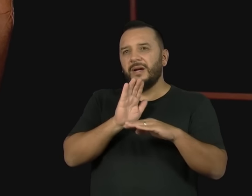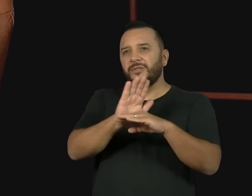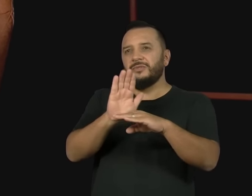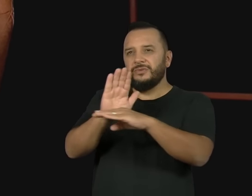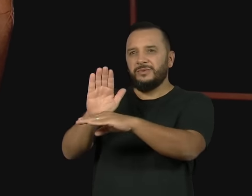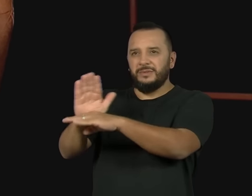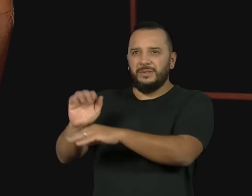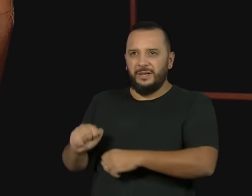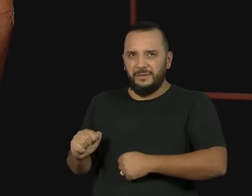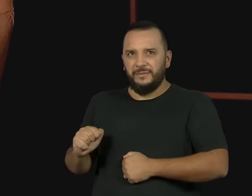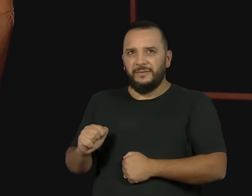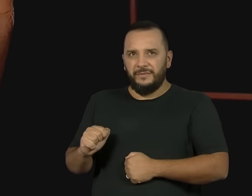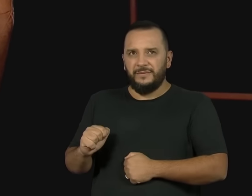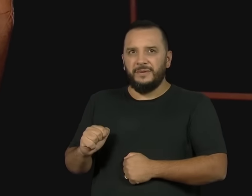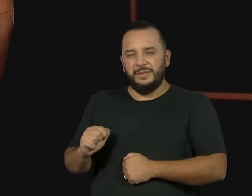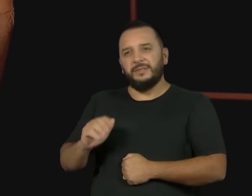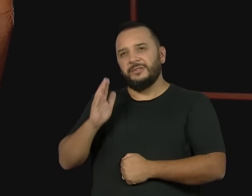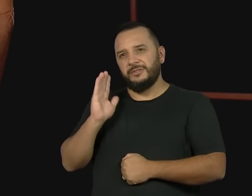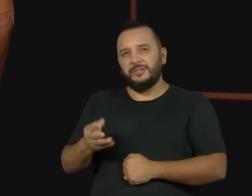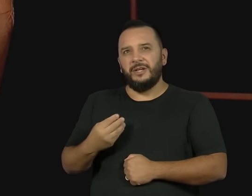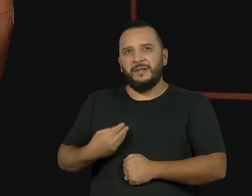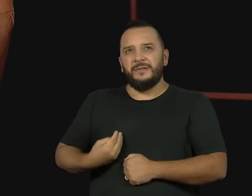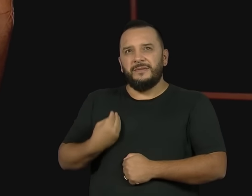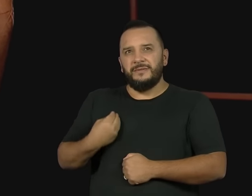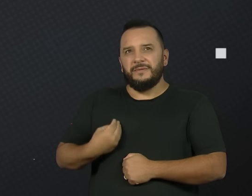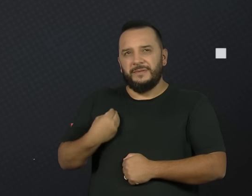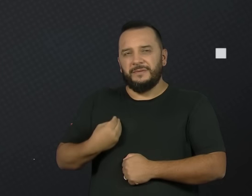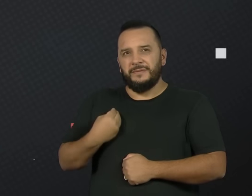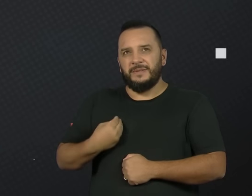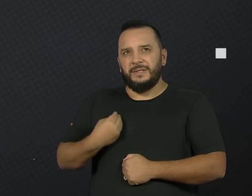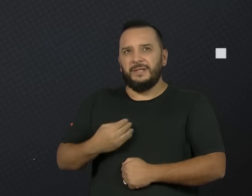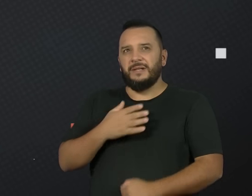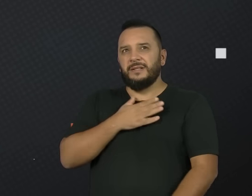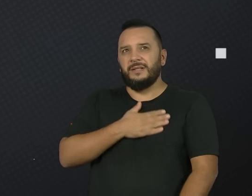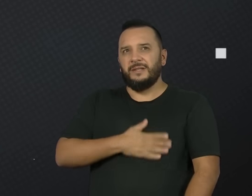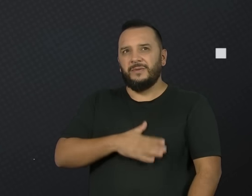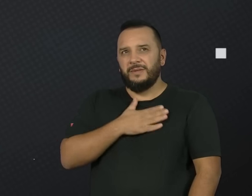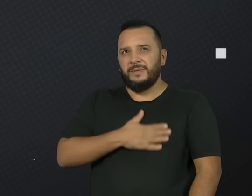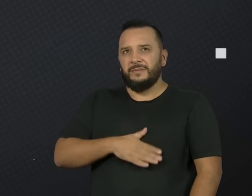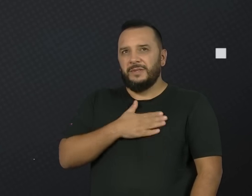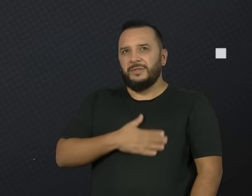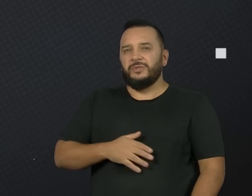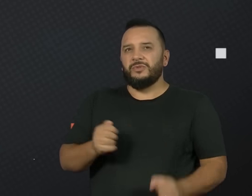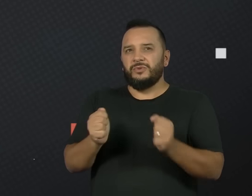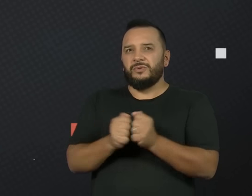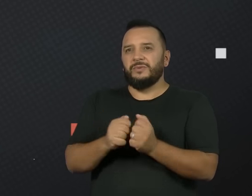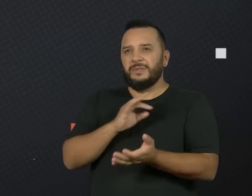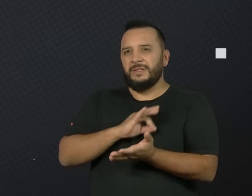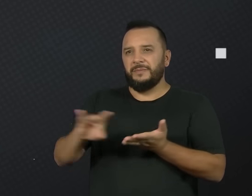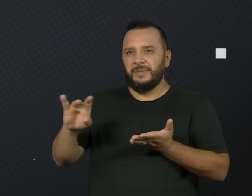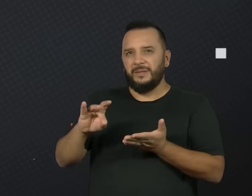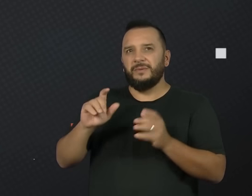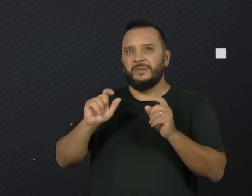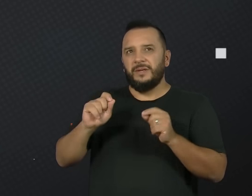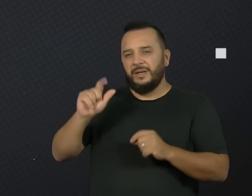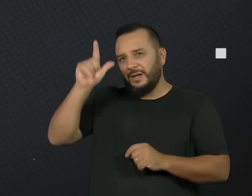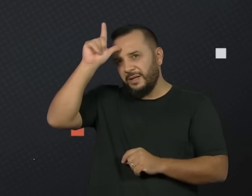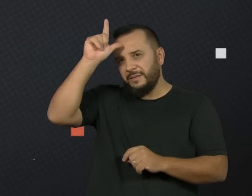tinham vivido tranquilamente com os inimigos da época, ou seja, os alemães e